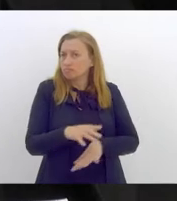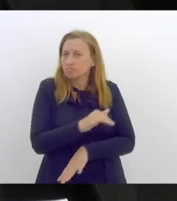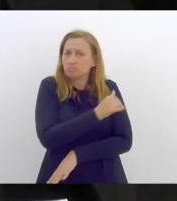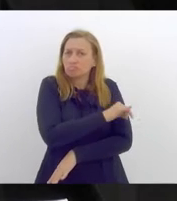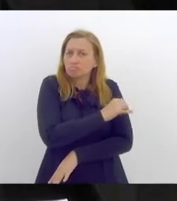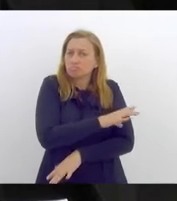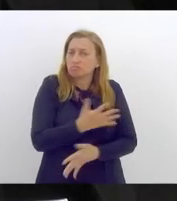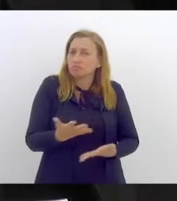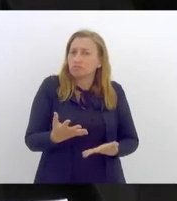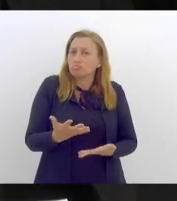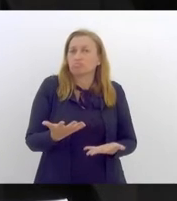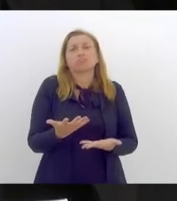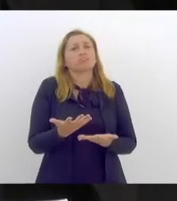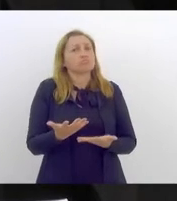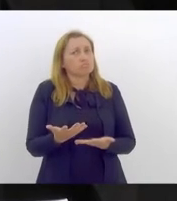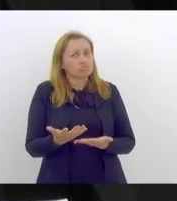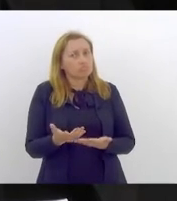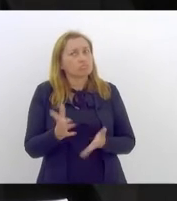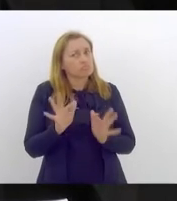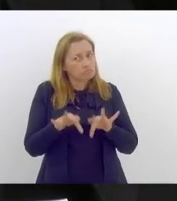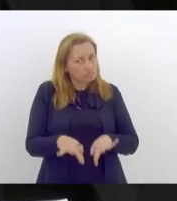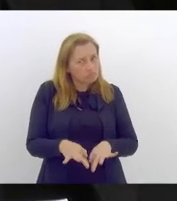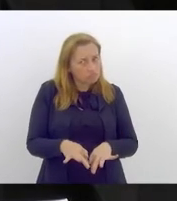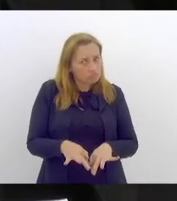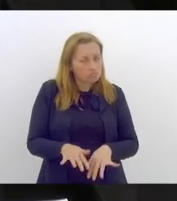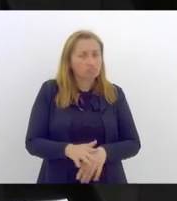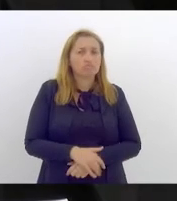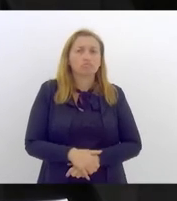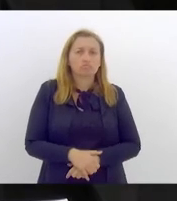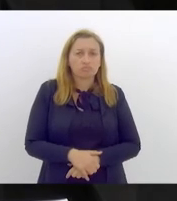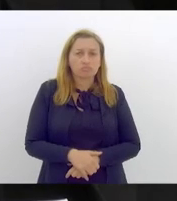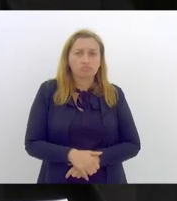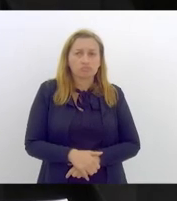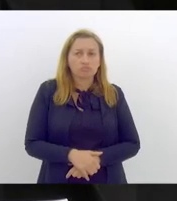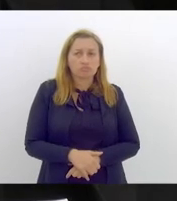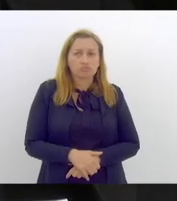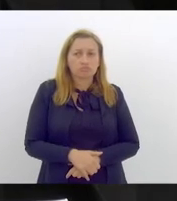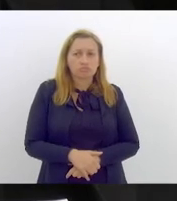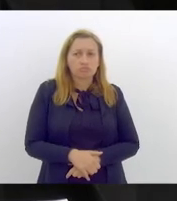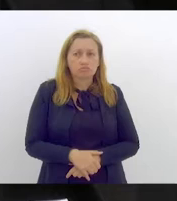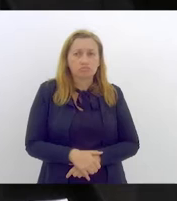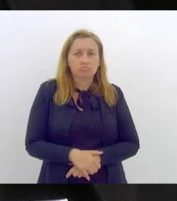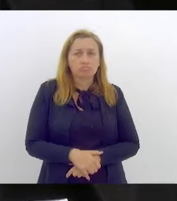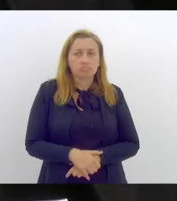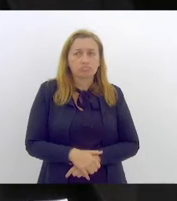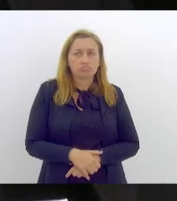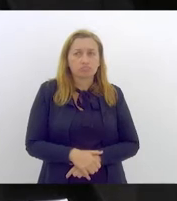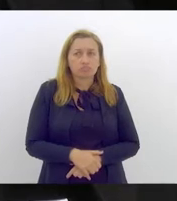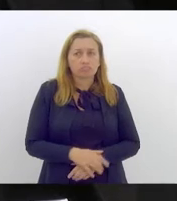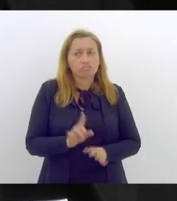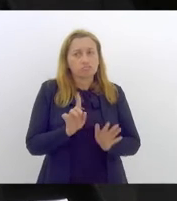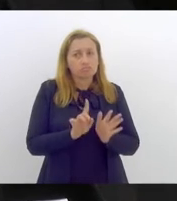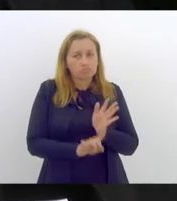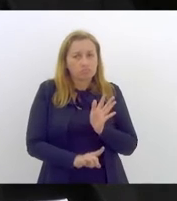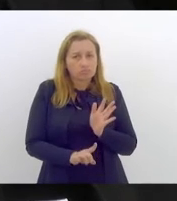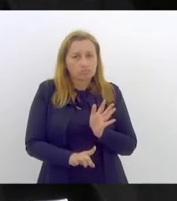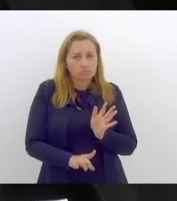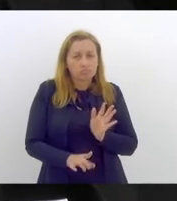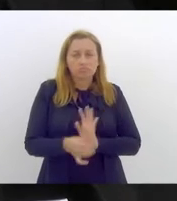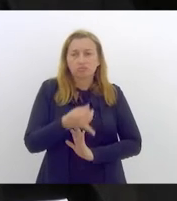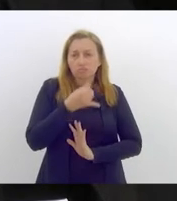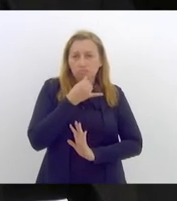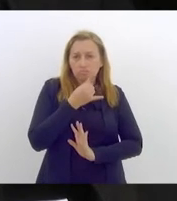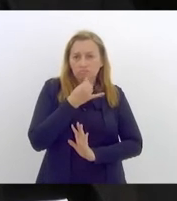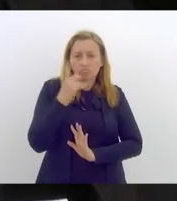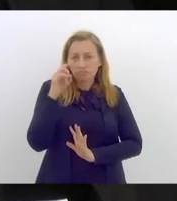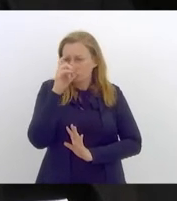é impressionante, e aí vou concluir, é impressionante que se possa programar essas reduções tão drásticas,